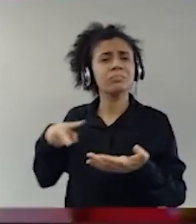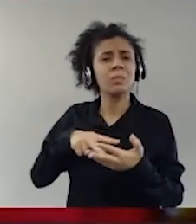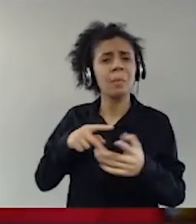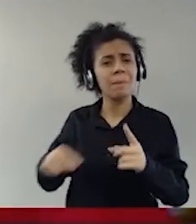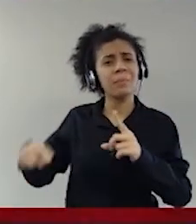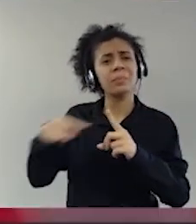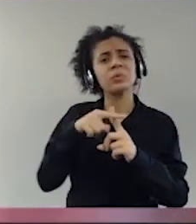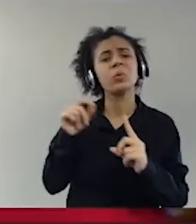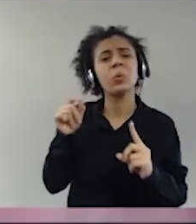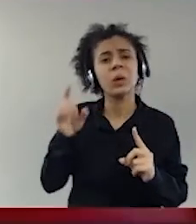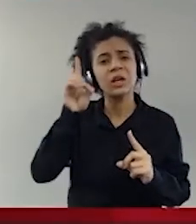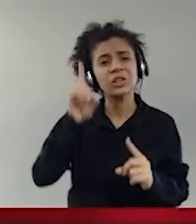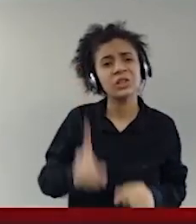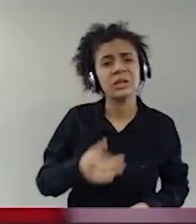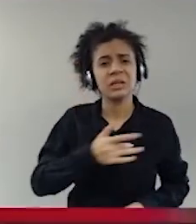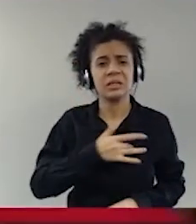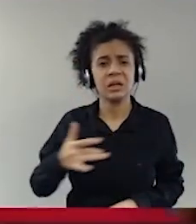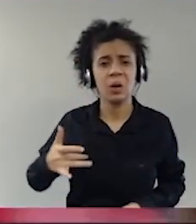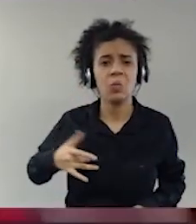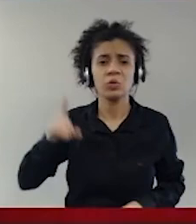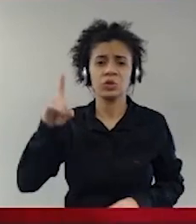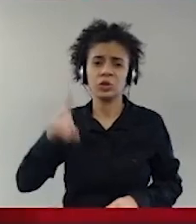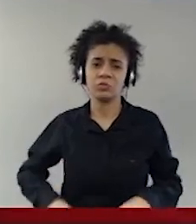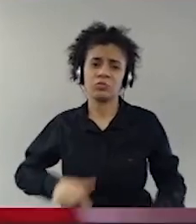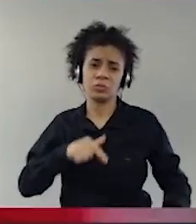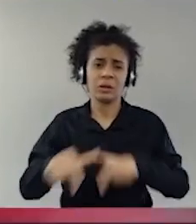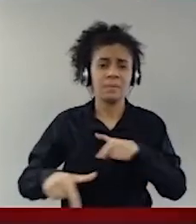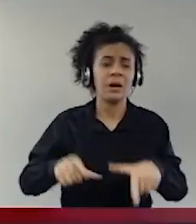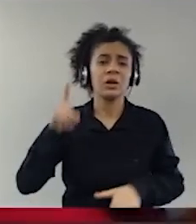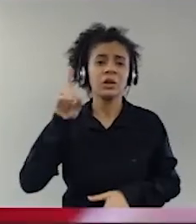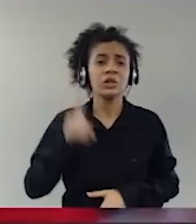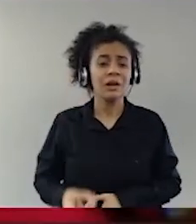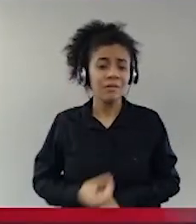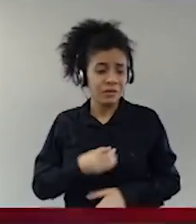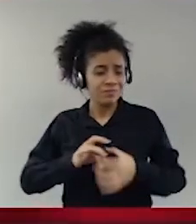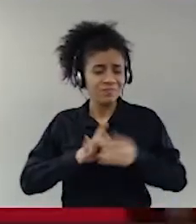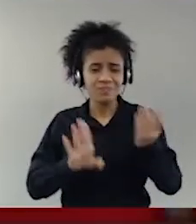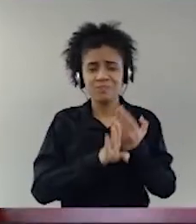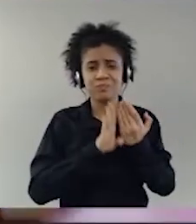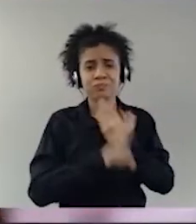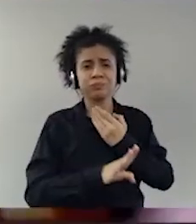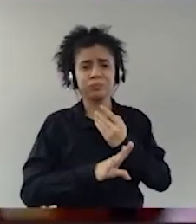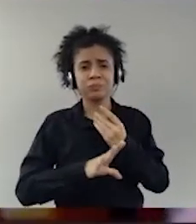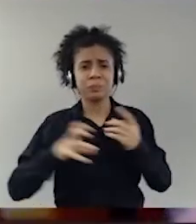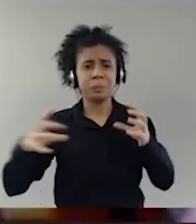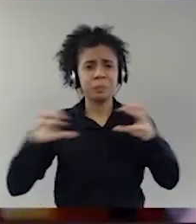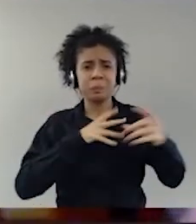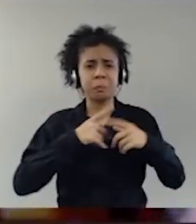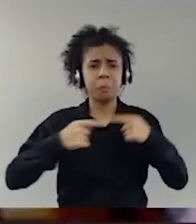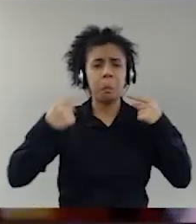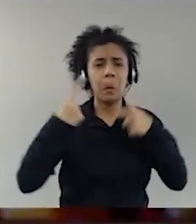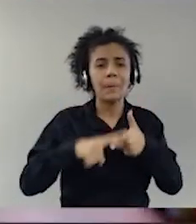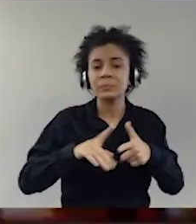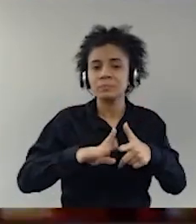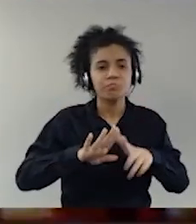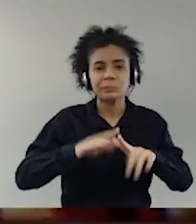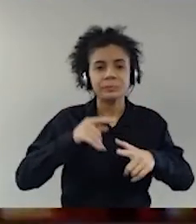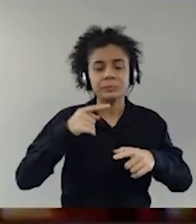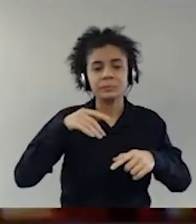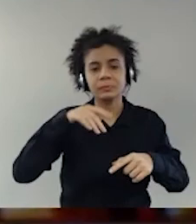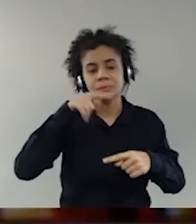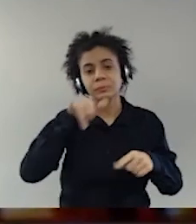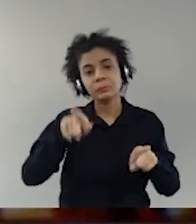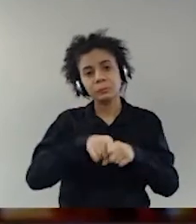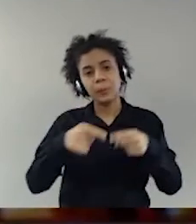positivo que fala que direito à saúde, que direito ao trabalho e que direito a uma vida livre de violência, que depende de políticas públicas, no caso